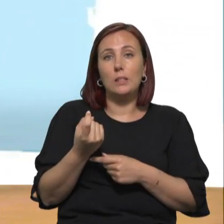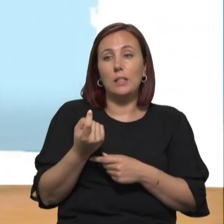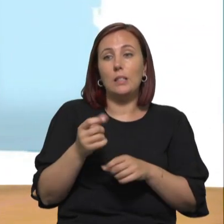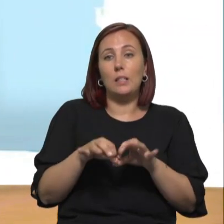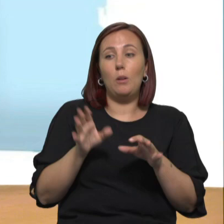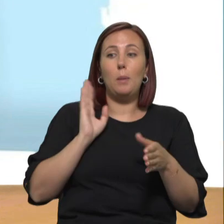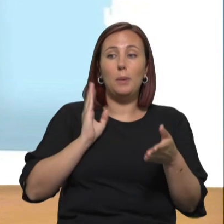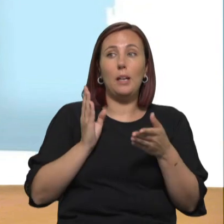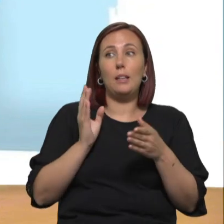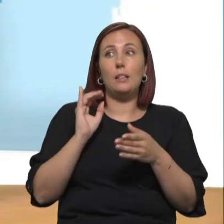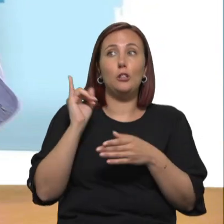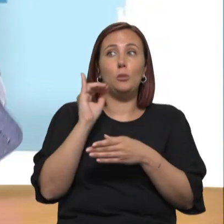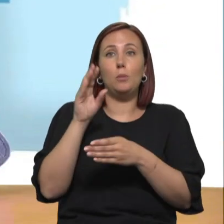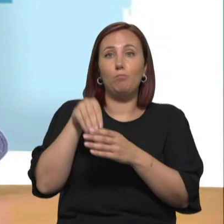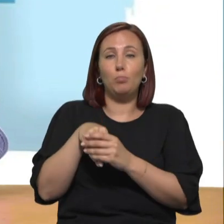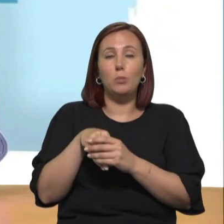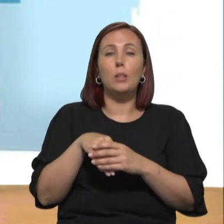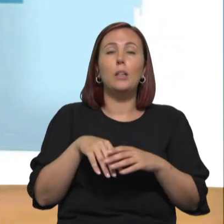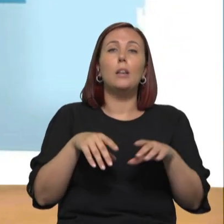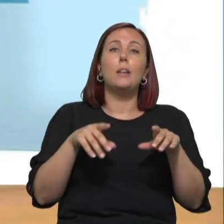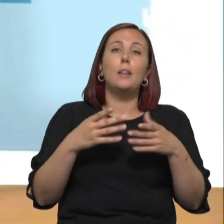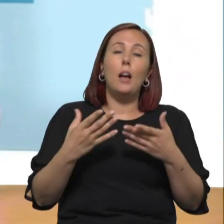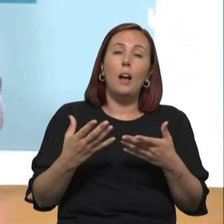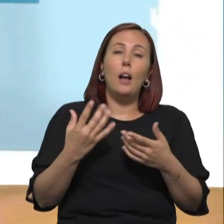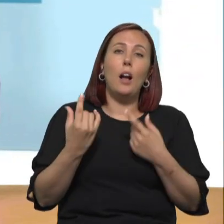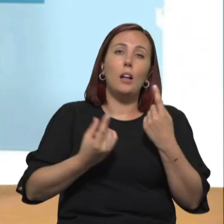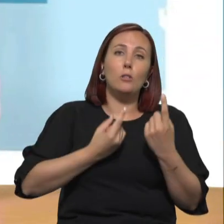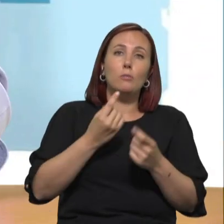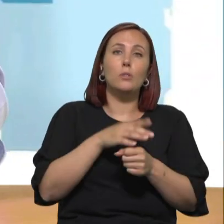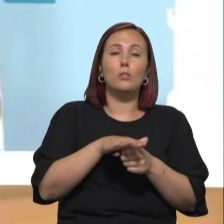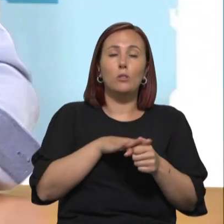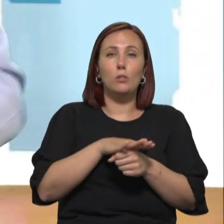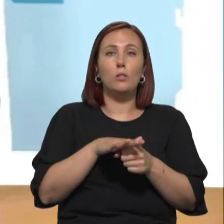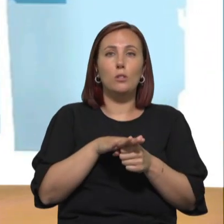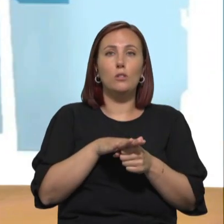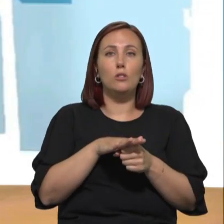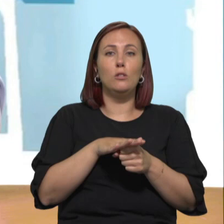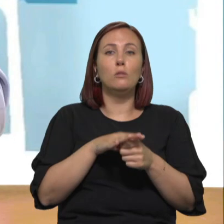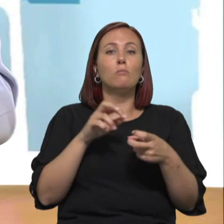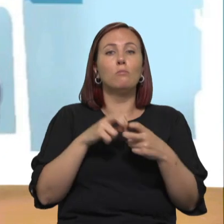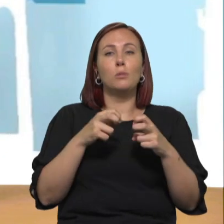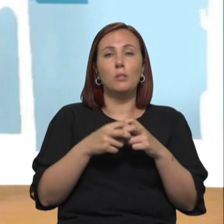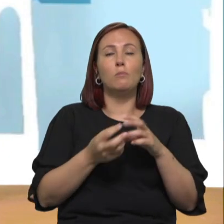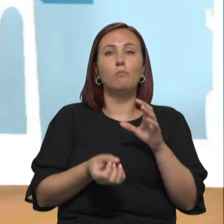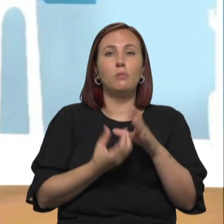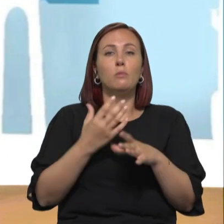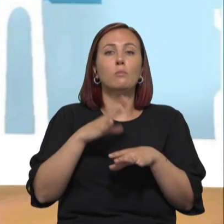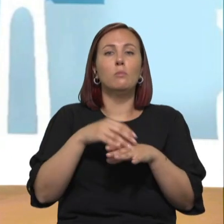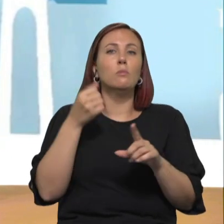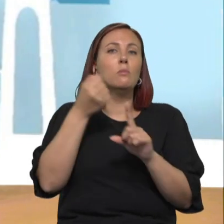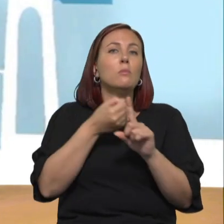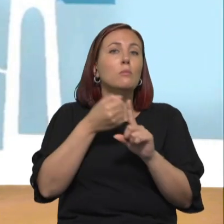de entidades. Há situações em que, de facto, se criam barricadas na luta por